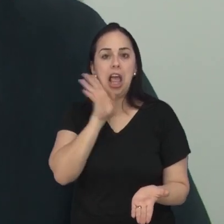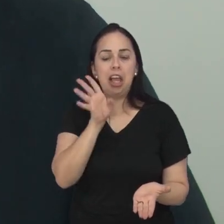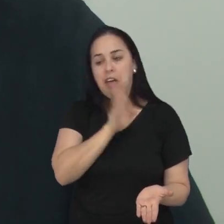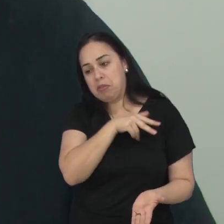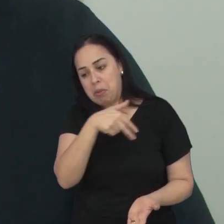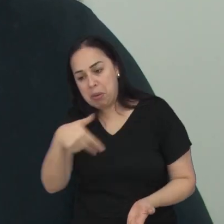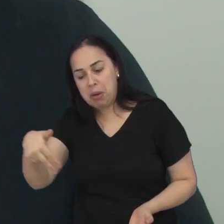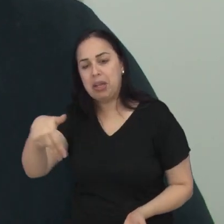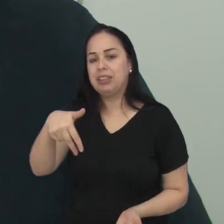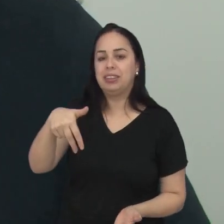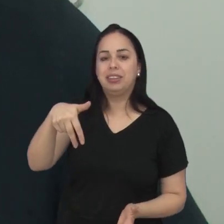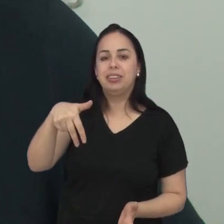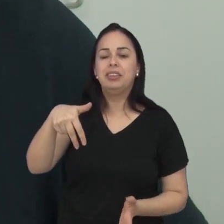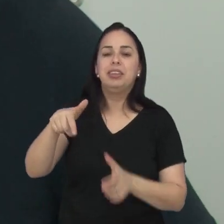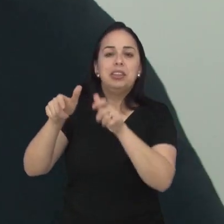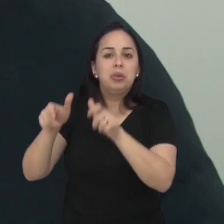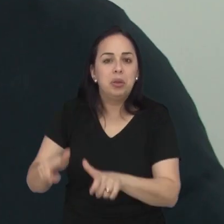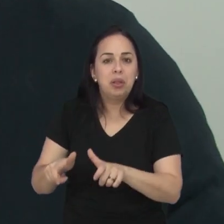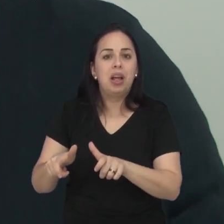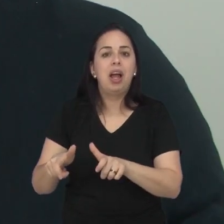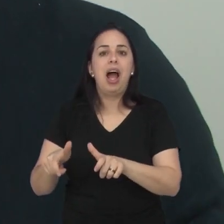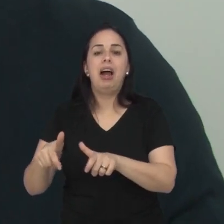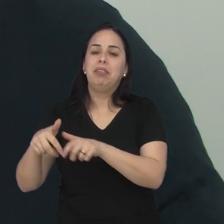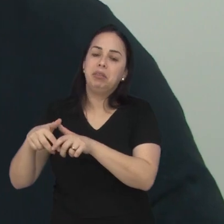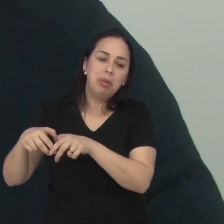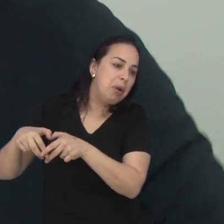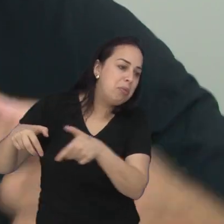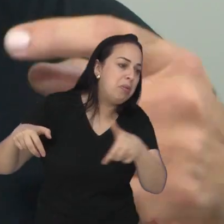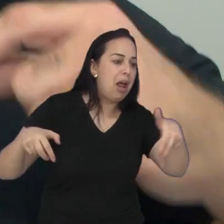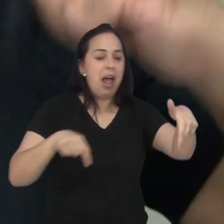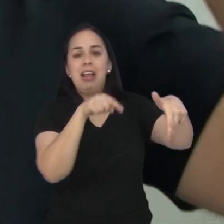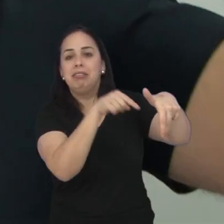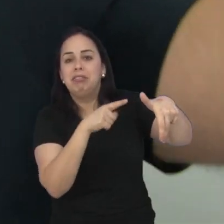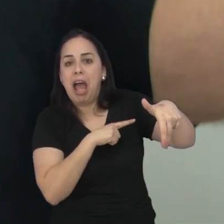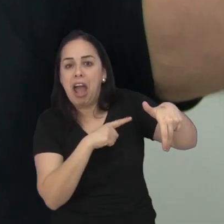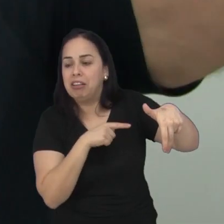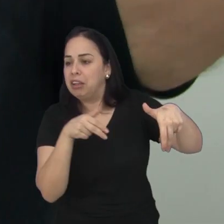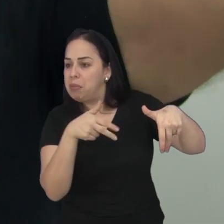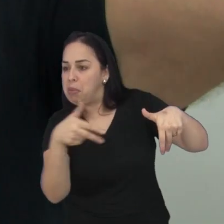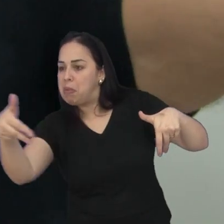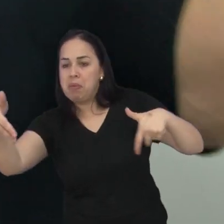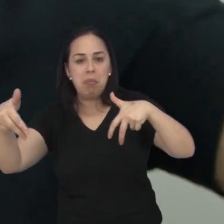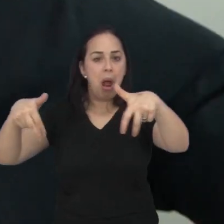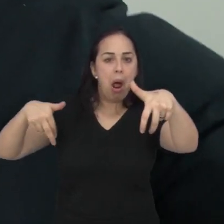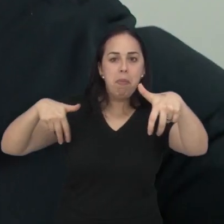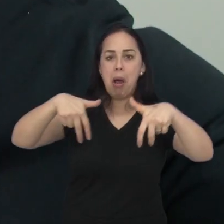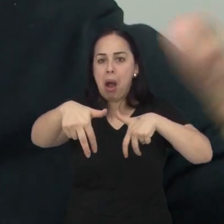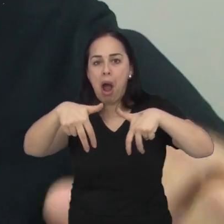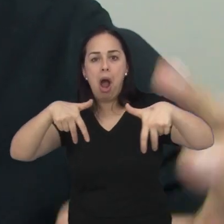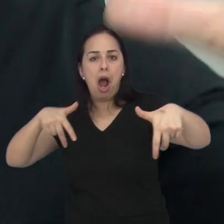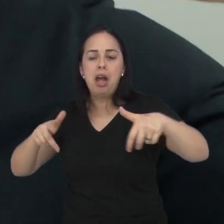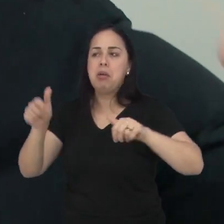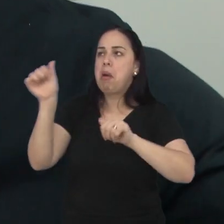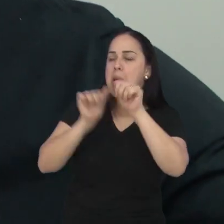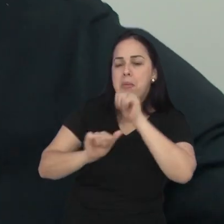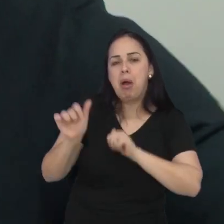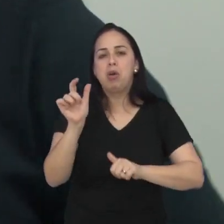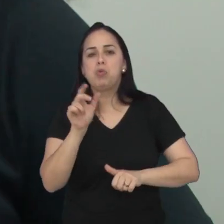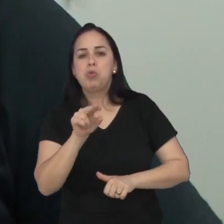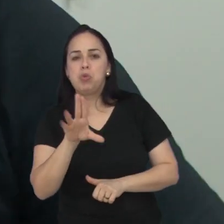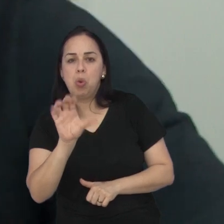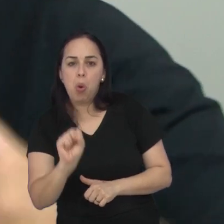até o local do Bike Points ali de tal região, vamos lá numa outra que também tem lá, vamos linkar uma outra, dá pra gente